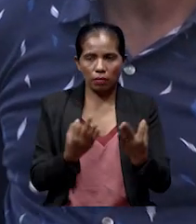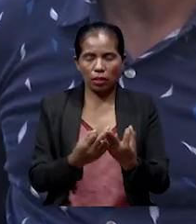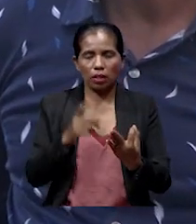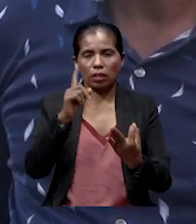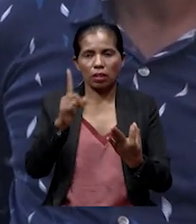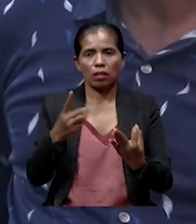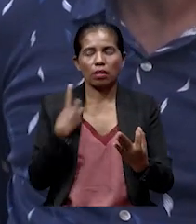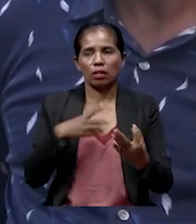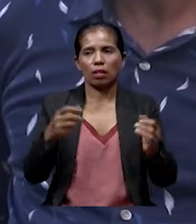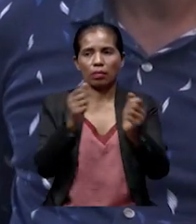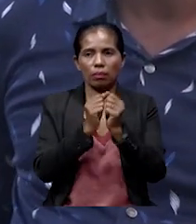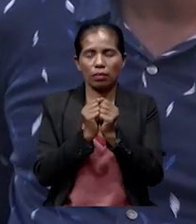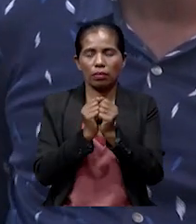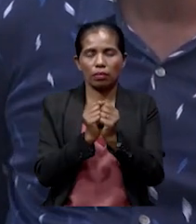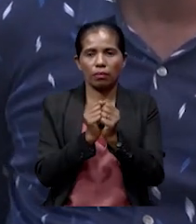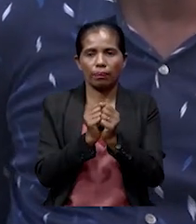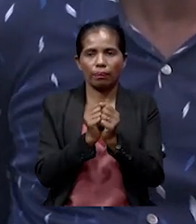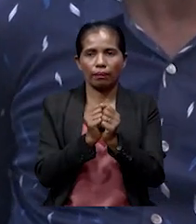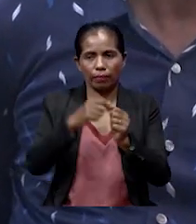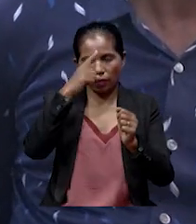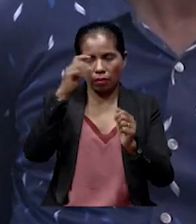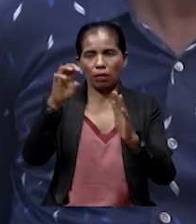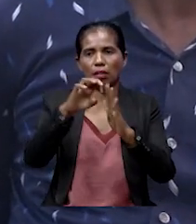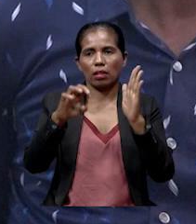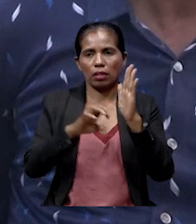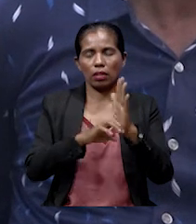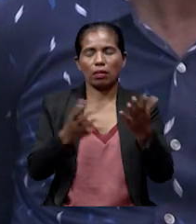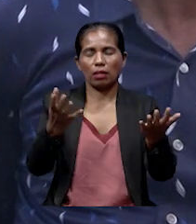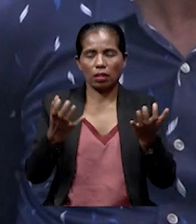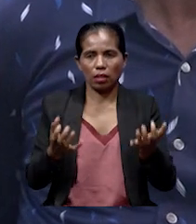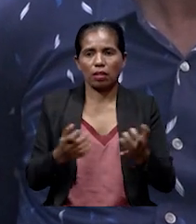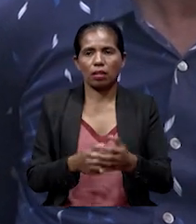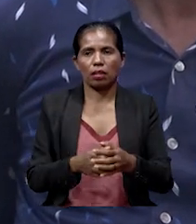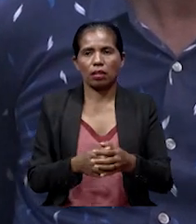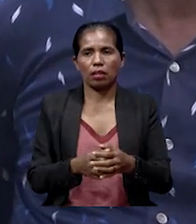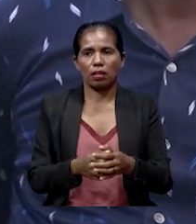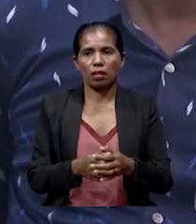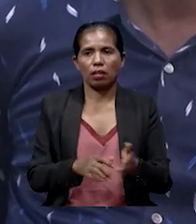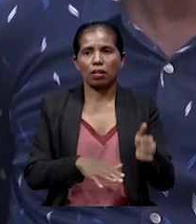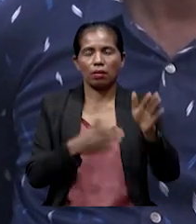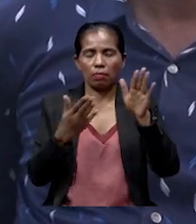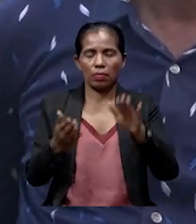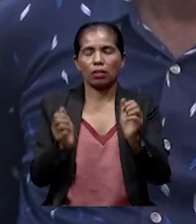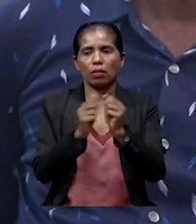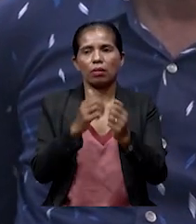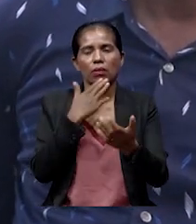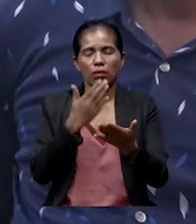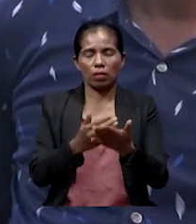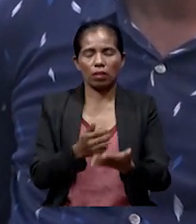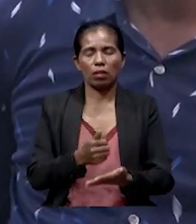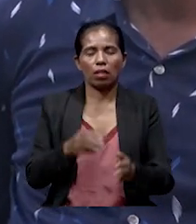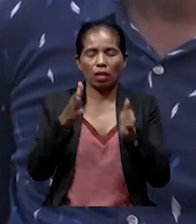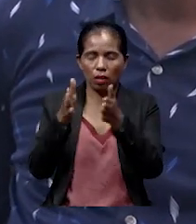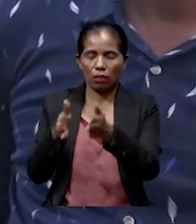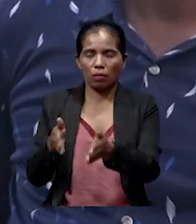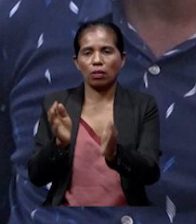ohi itahamutuk. Tamba Estado a cara que reconhece kata mate o digno e a coi o digno.